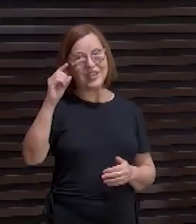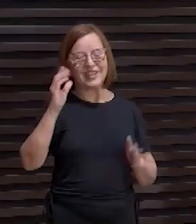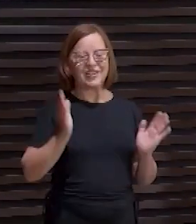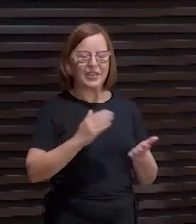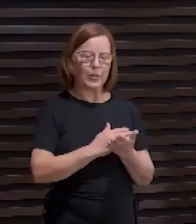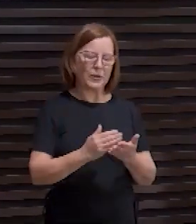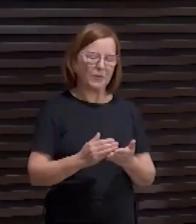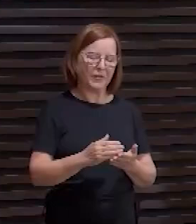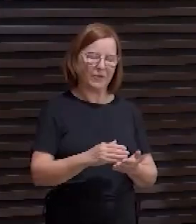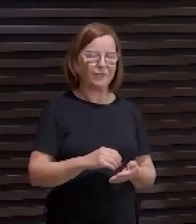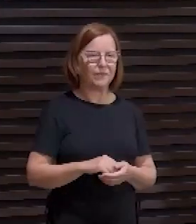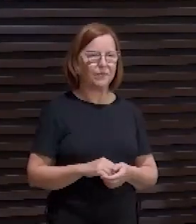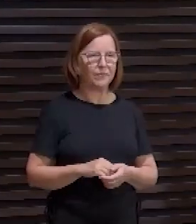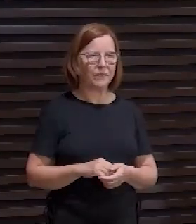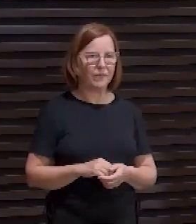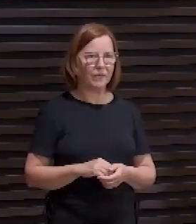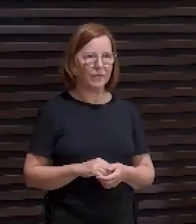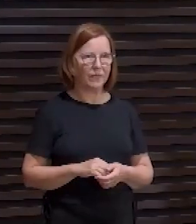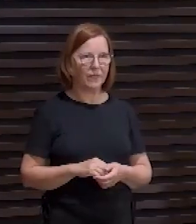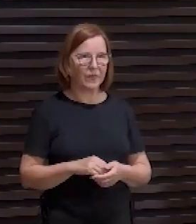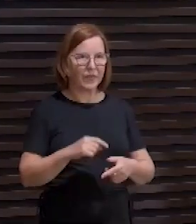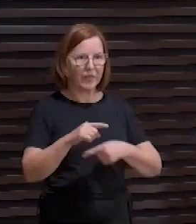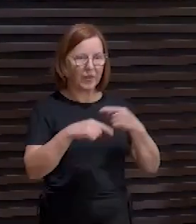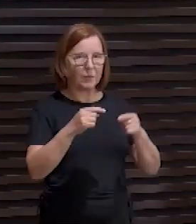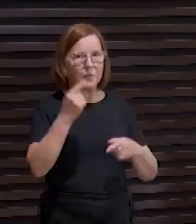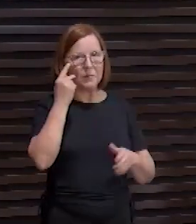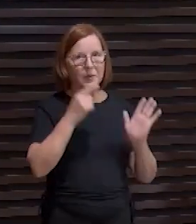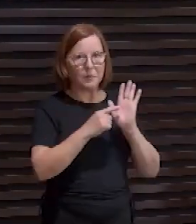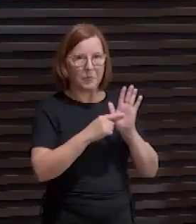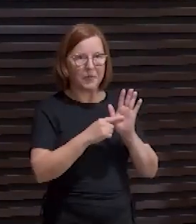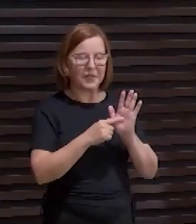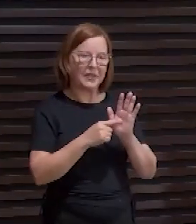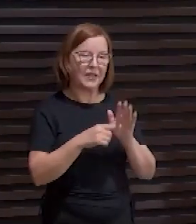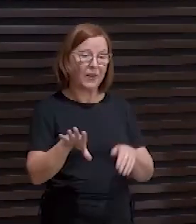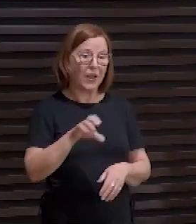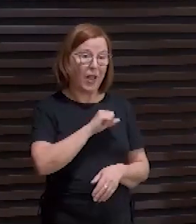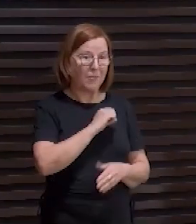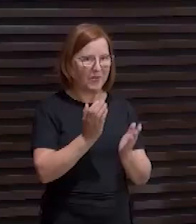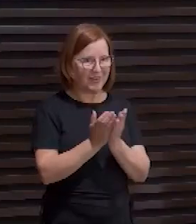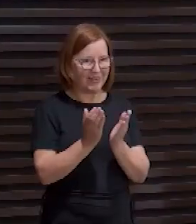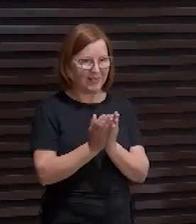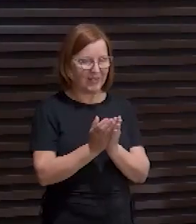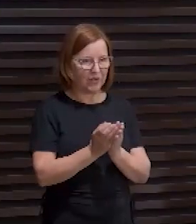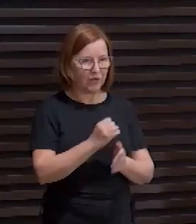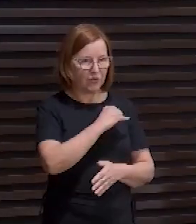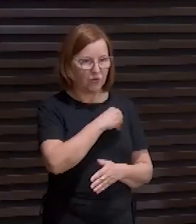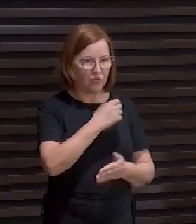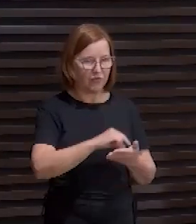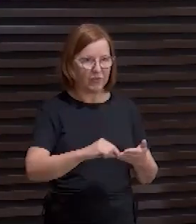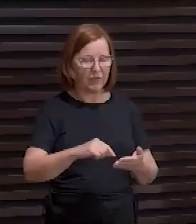nessa construção, para mostrar as evidências do amor cristão, o apóstolo João, no verso 9, vai dizer o